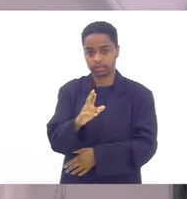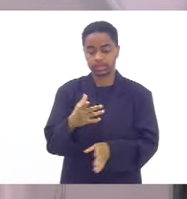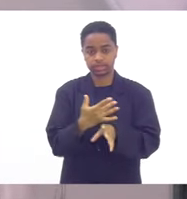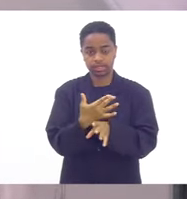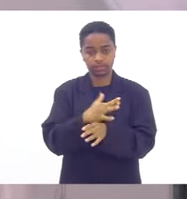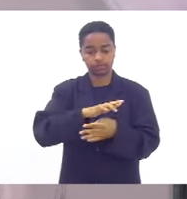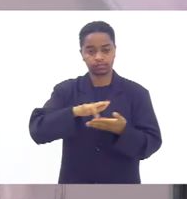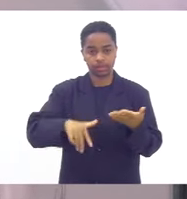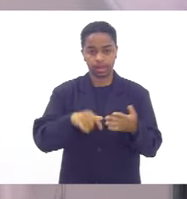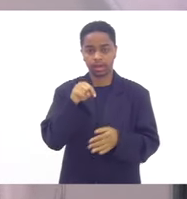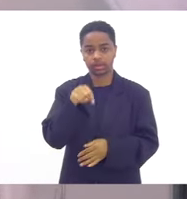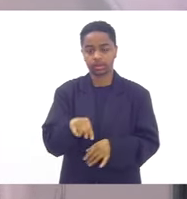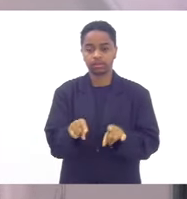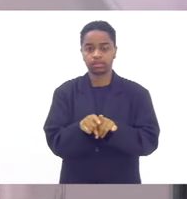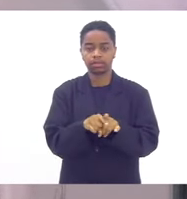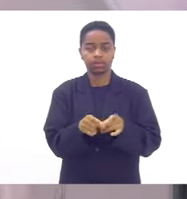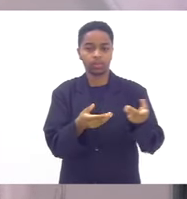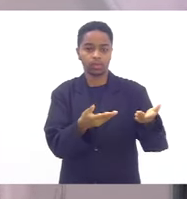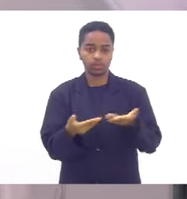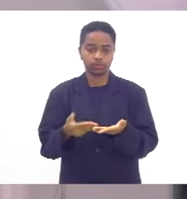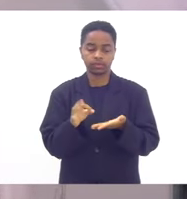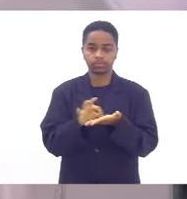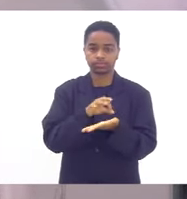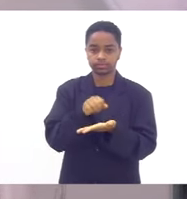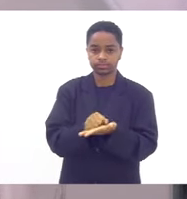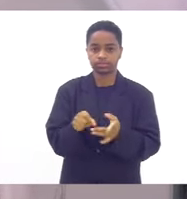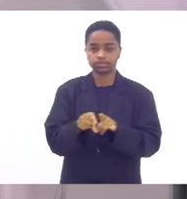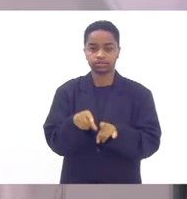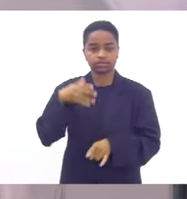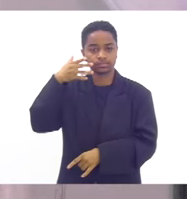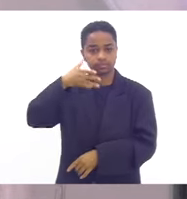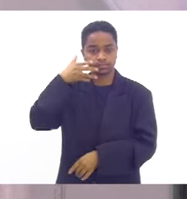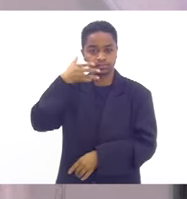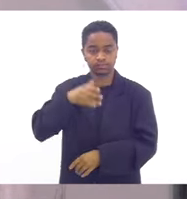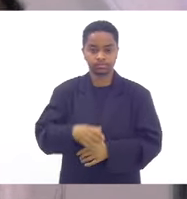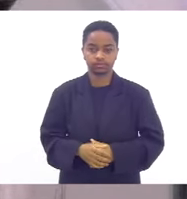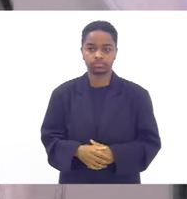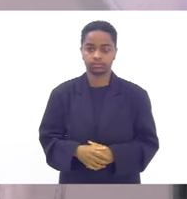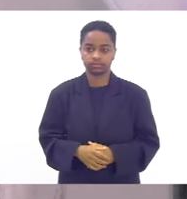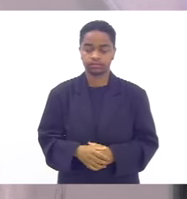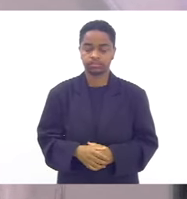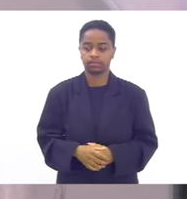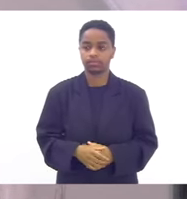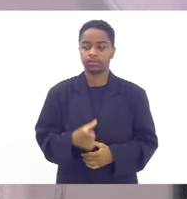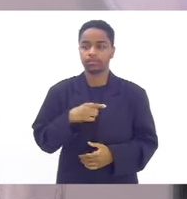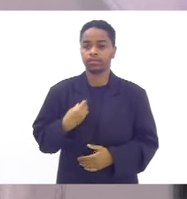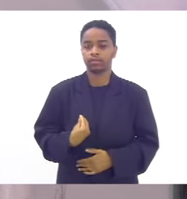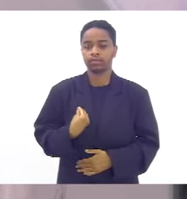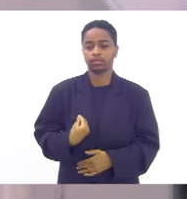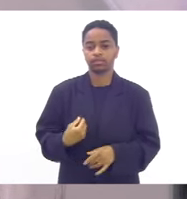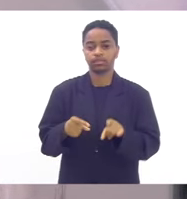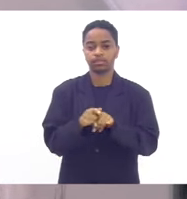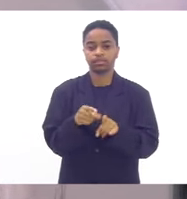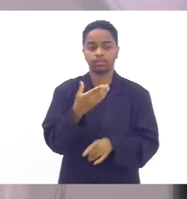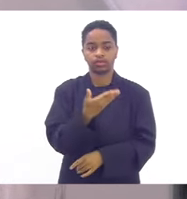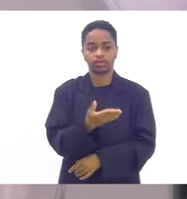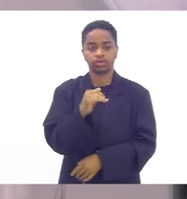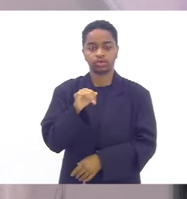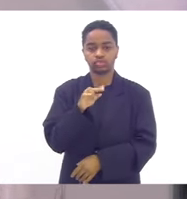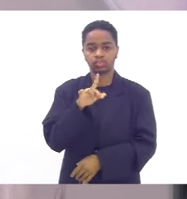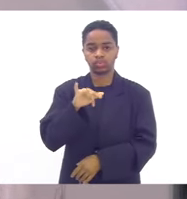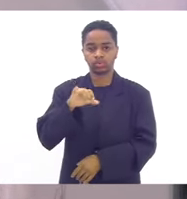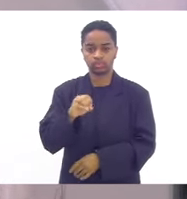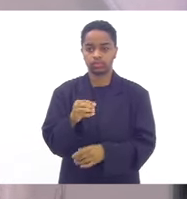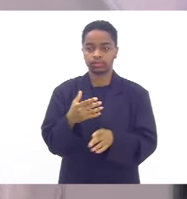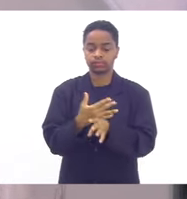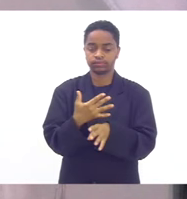estão também todos convidados a se inscreverem para fazer uso da palavra. Vejo a presença aqui do Júlio Canelinha, da cidade de Paraíba do